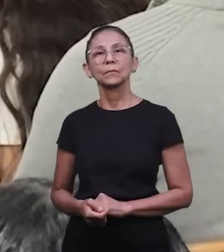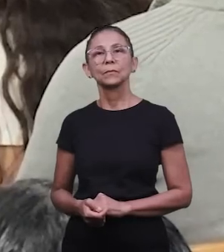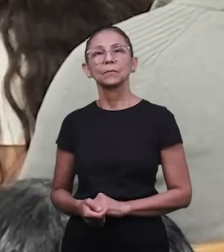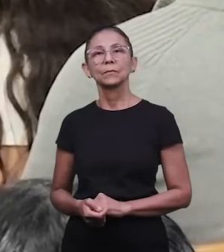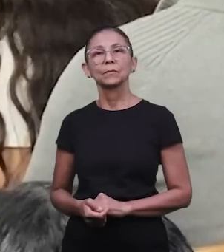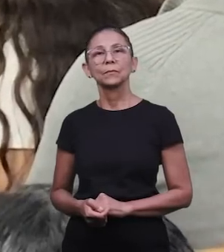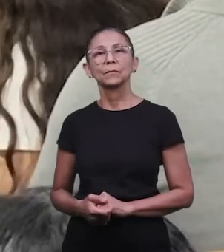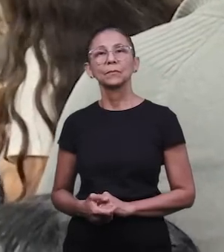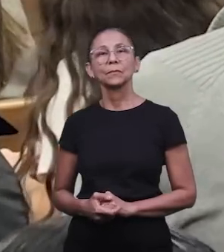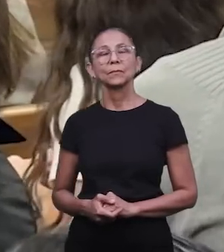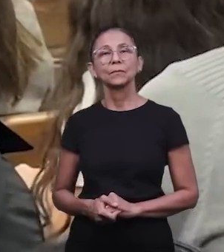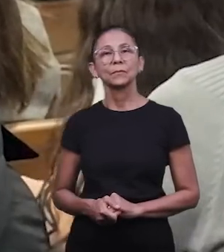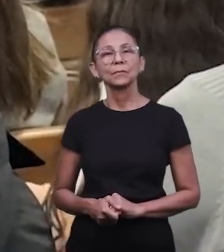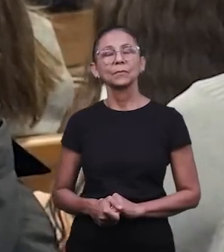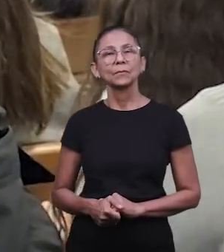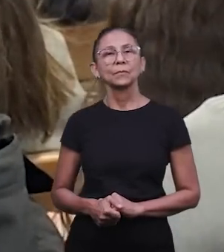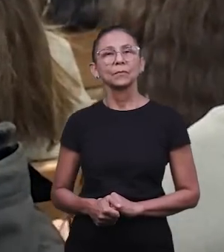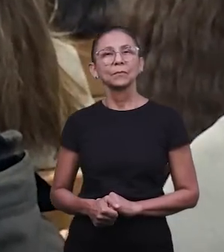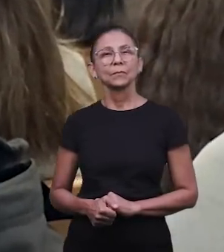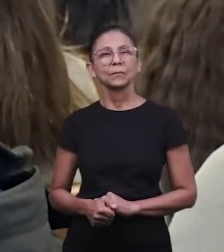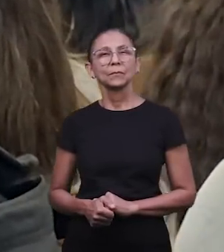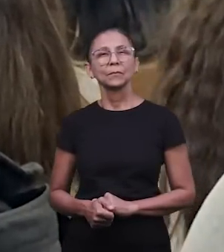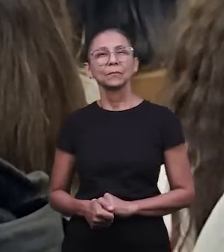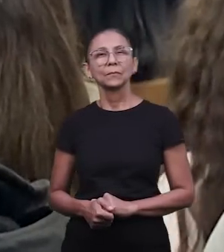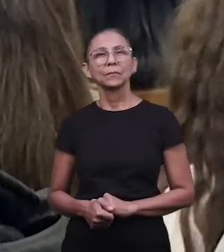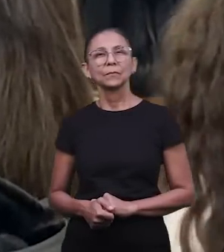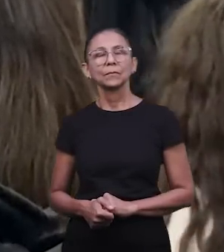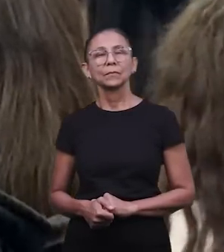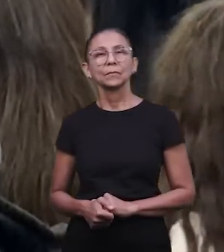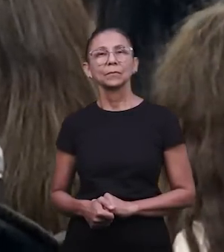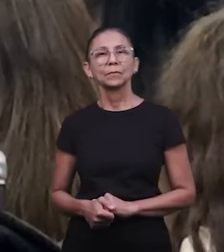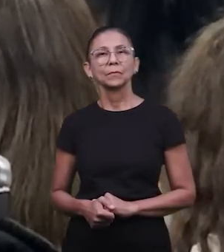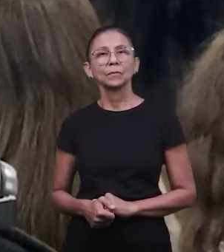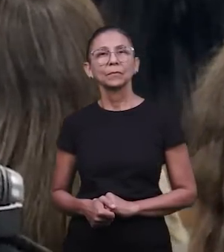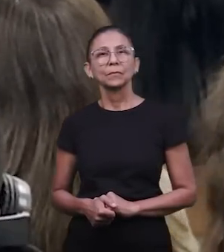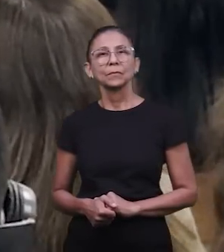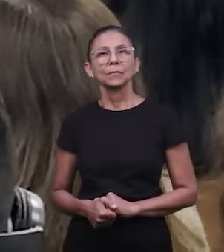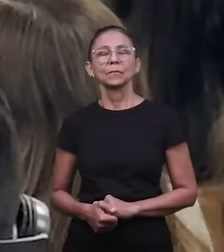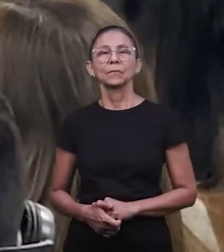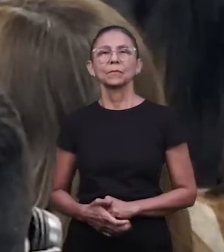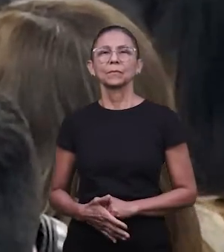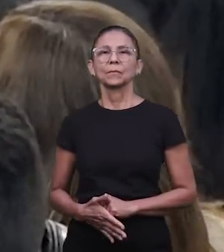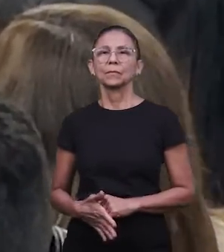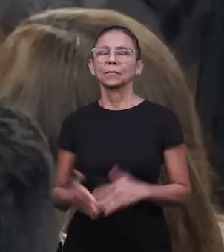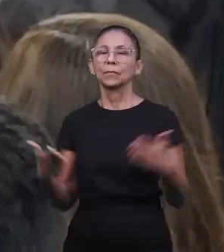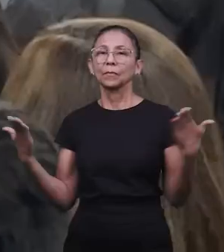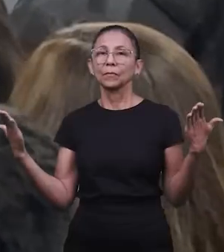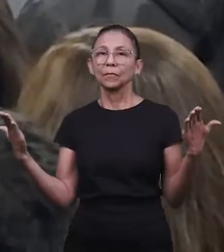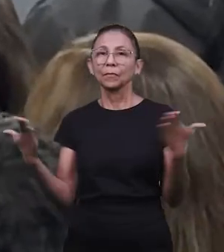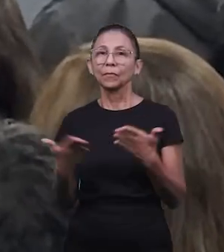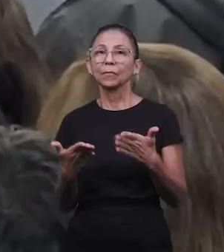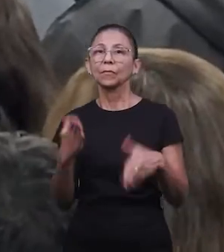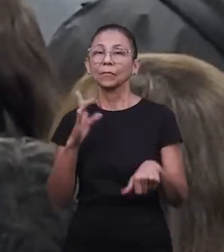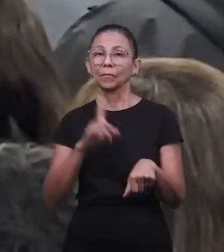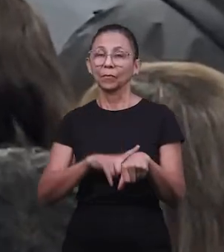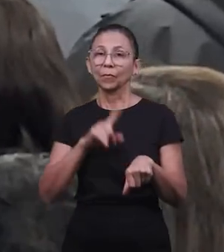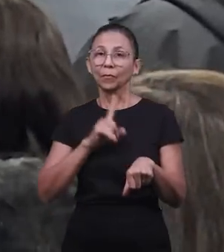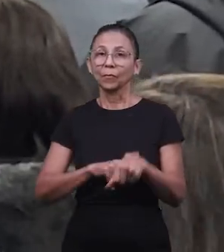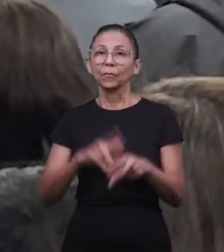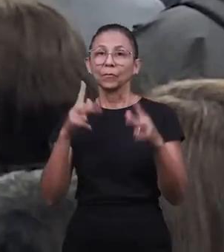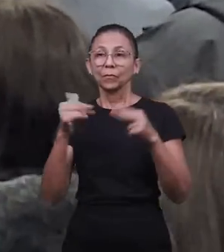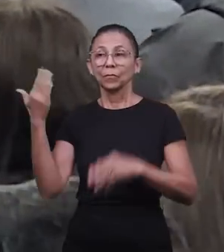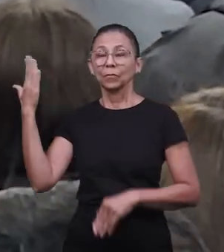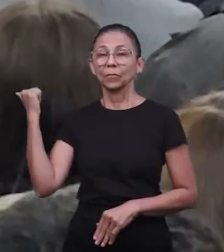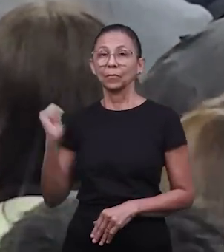Que agora, meus irmãos, se reflete ao tempo que nós estamos vivendo, ao tempo que o apóstolo